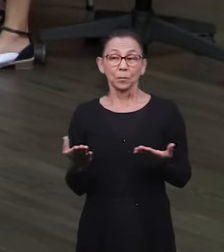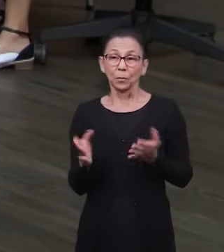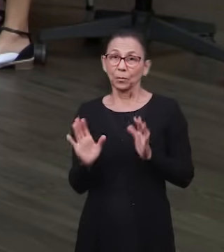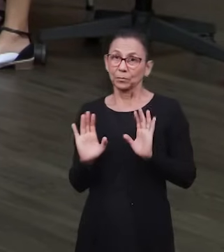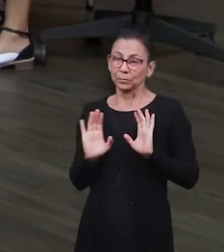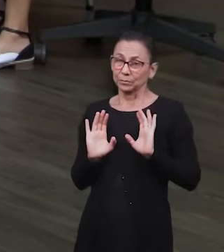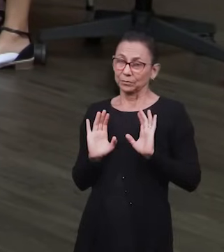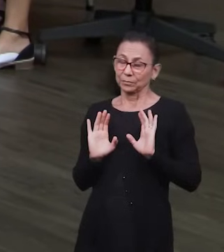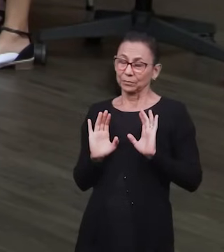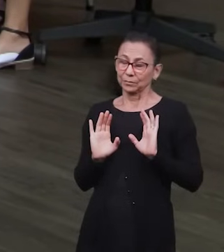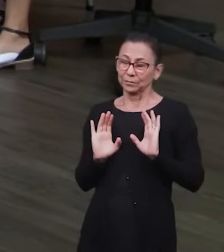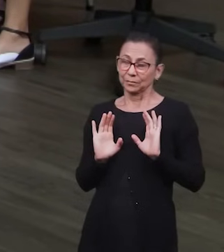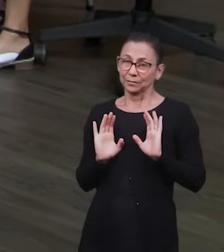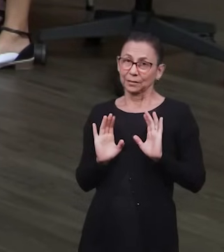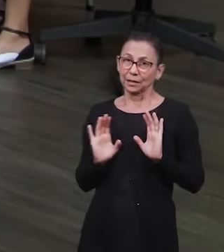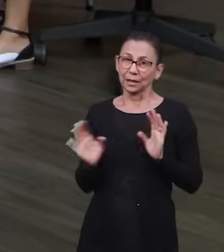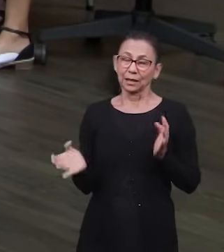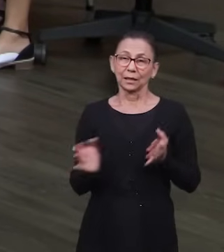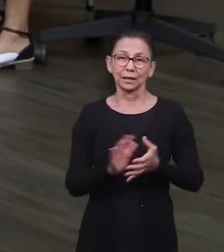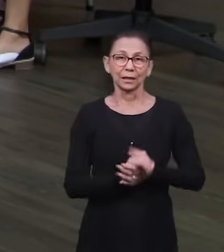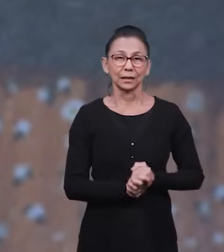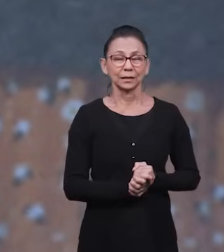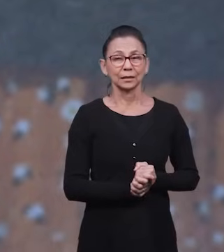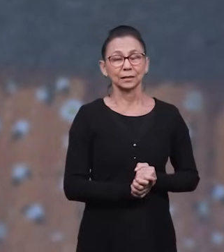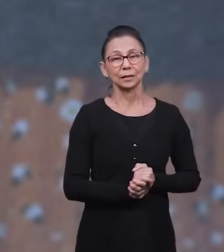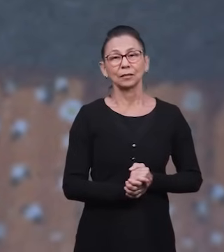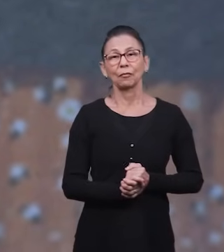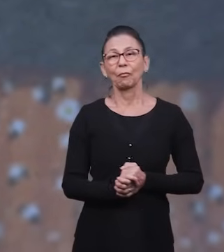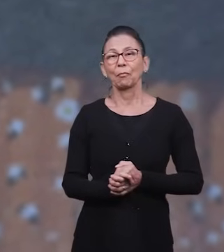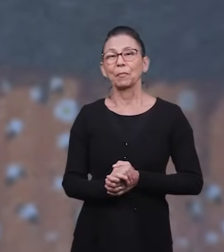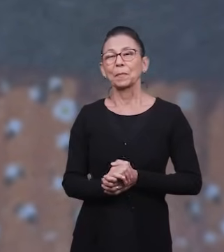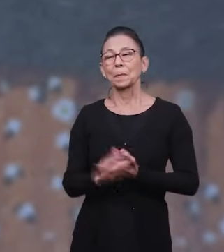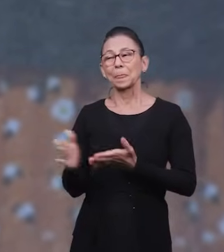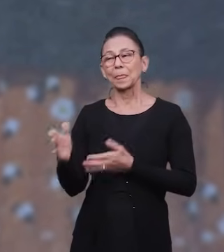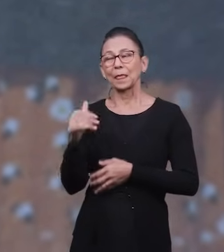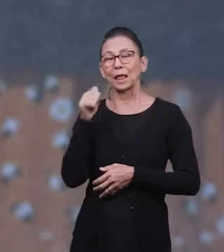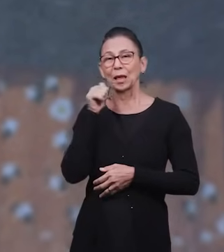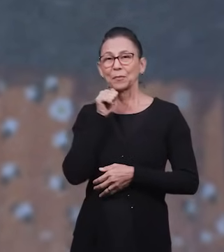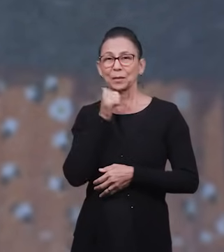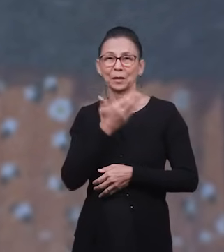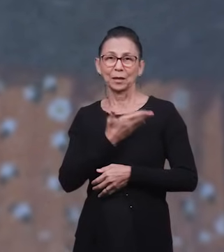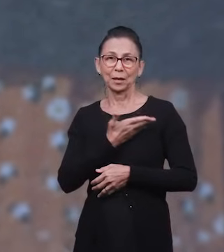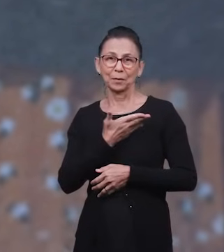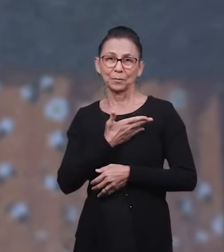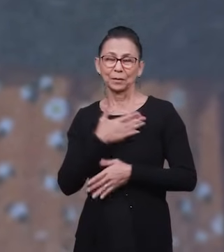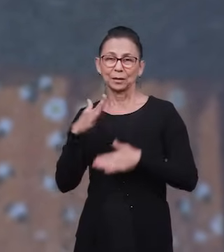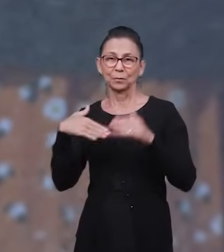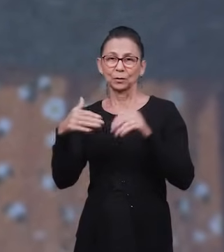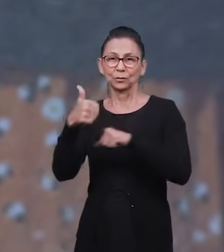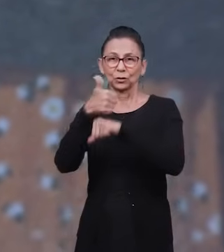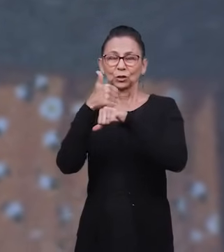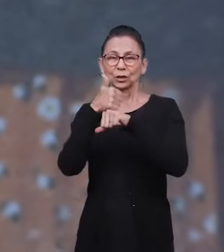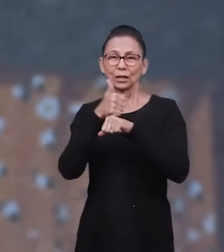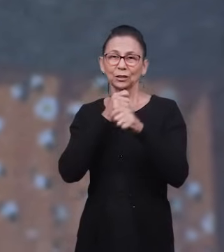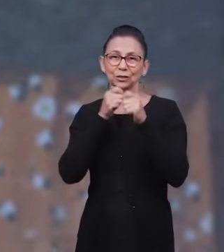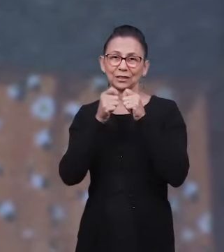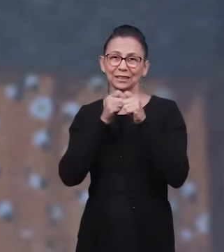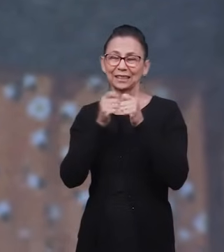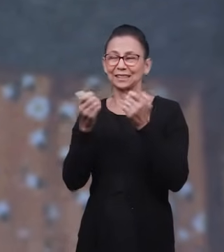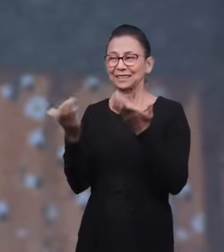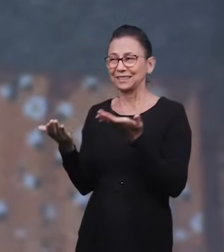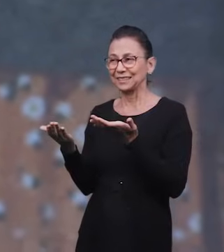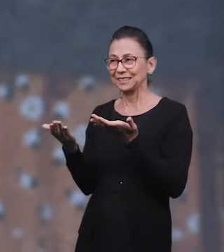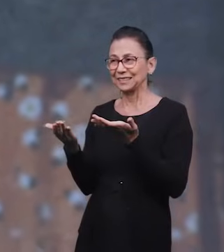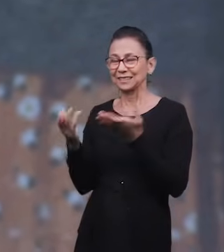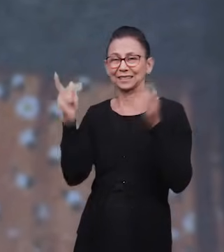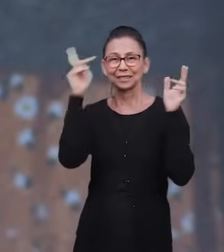dizer, na verdade, eu que estou com ela, né? Ela faz ali o trabalho e eu aqui ajudo. A minha colega, Andréia Talma, jornalista. Paz do Senhor,